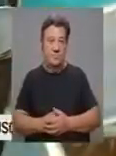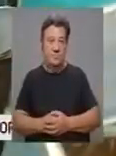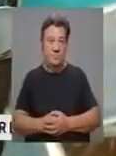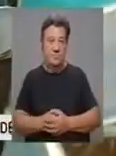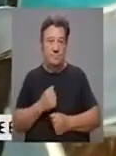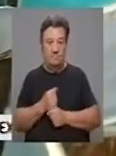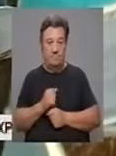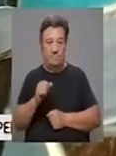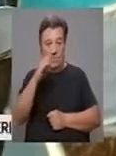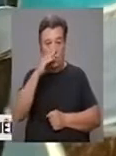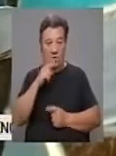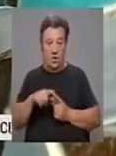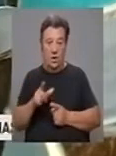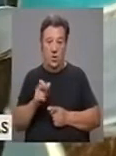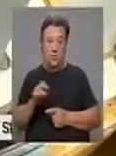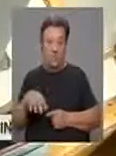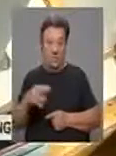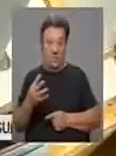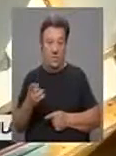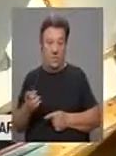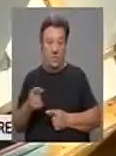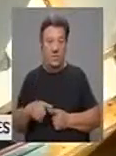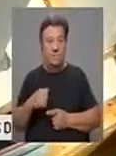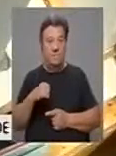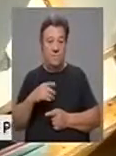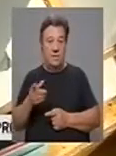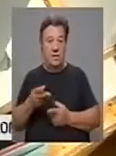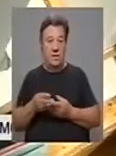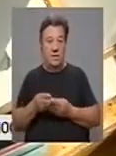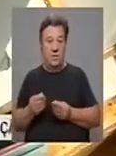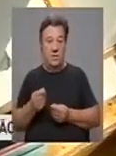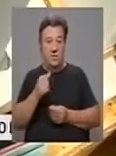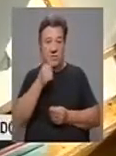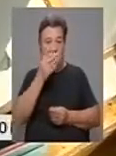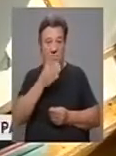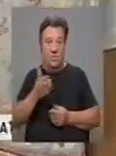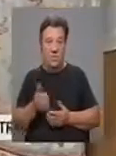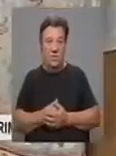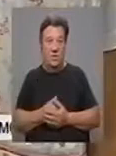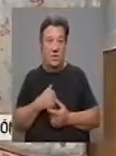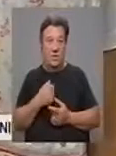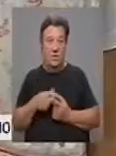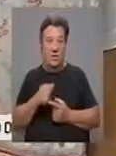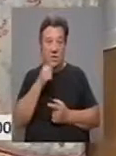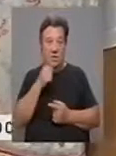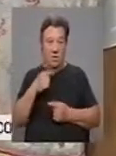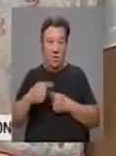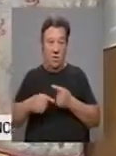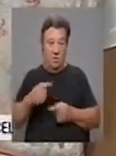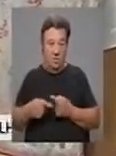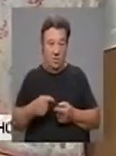Para fazer o seu quarto, a Leonor, de 4 anos, socorreu-se de materiais comuns. Usámos rolos,